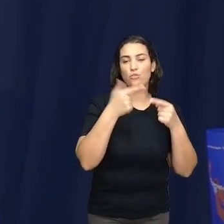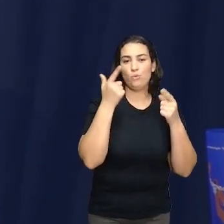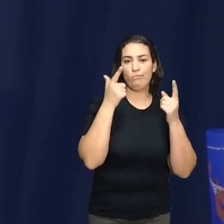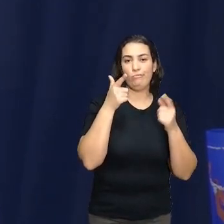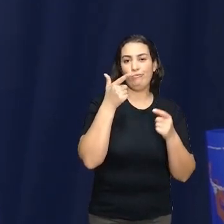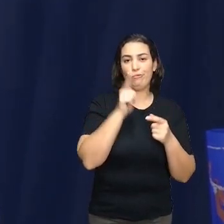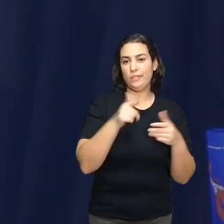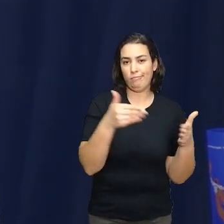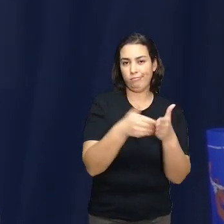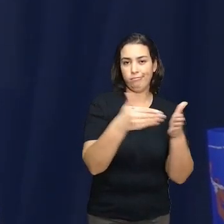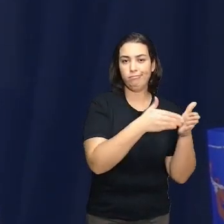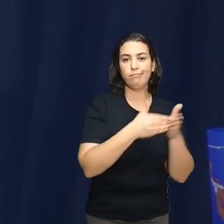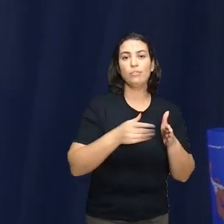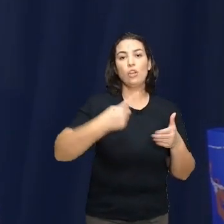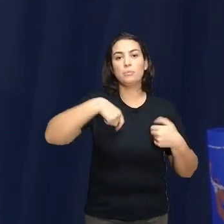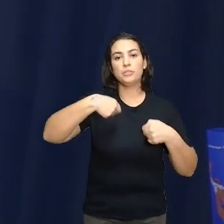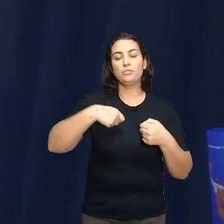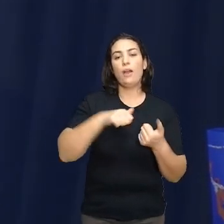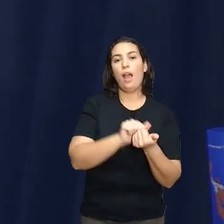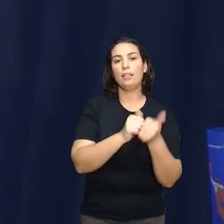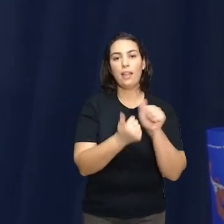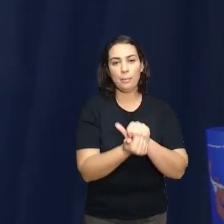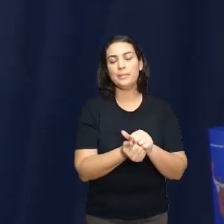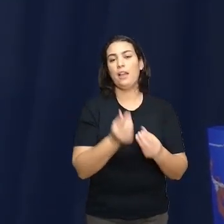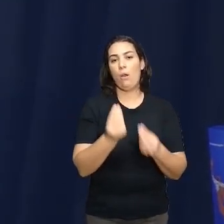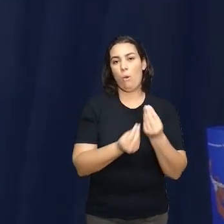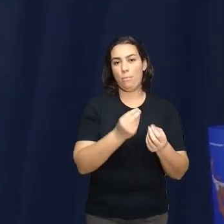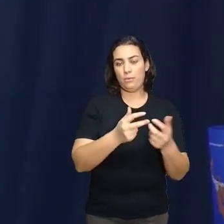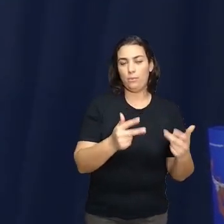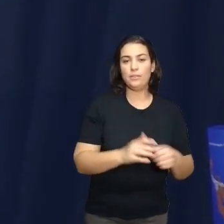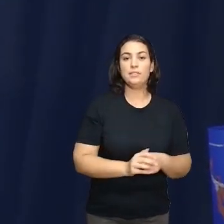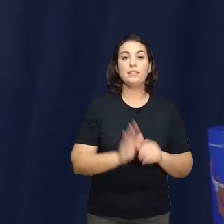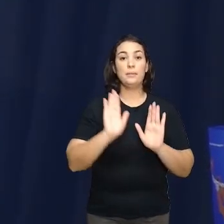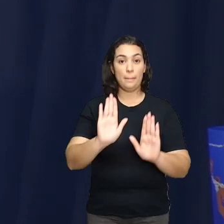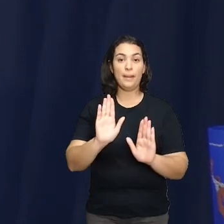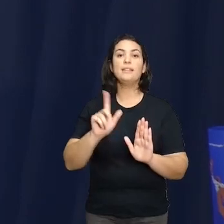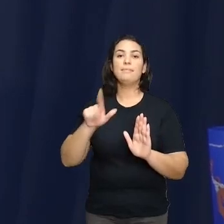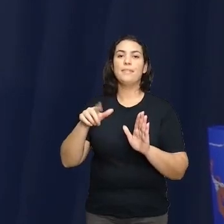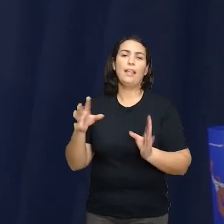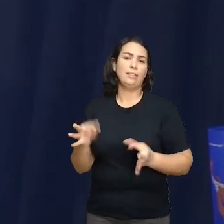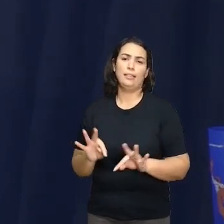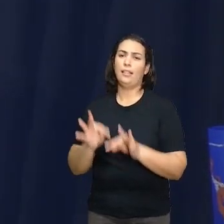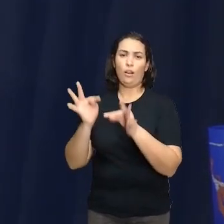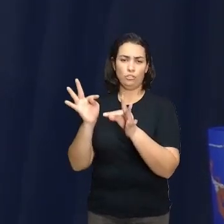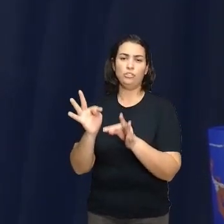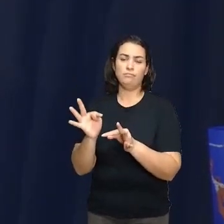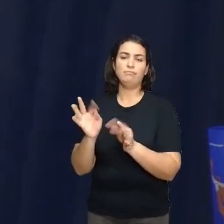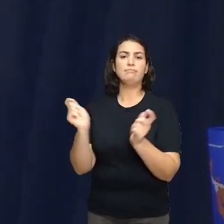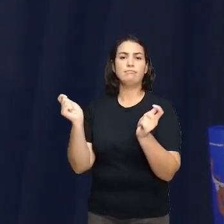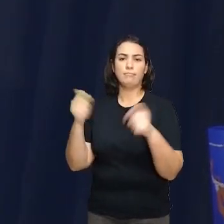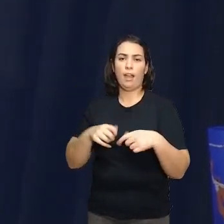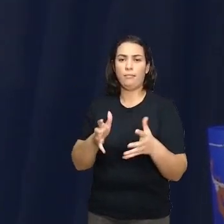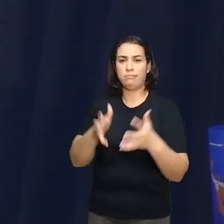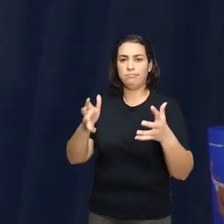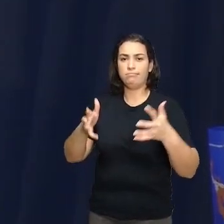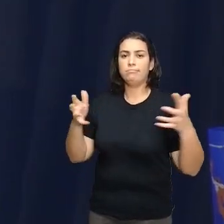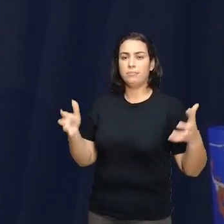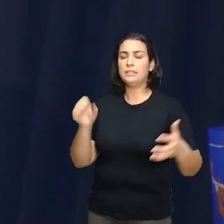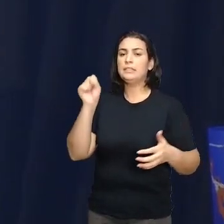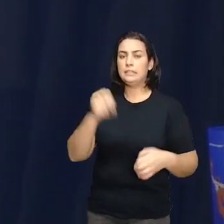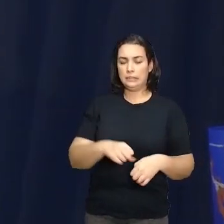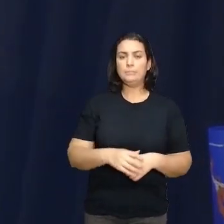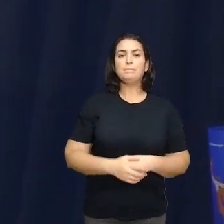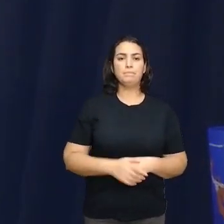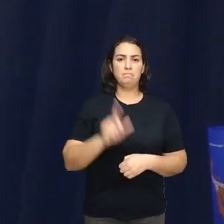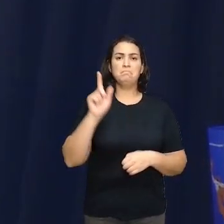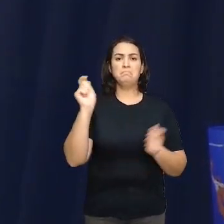né, de acordo com cada peculiaridade. Mas é uma tecnologia passível de ganhar escala, até a nível de Estado,